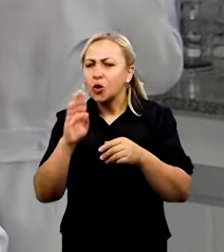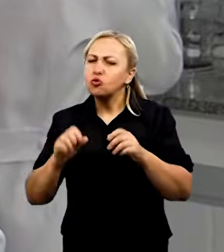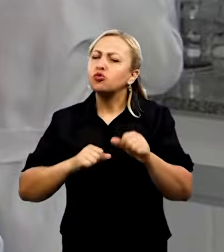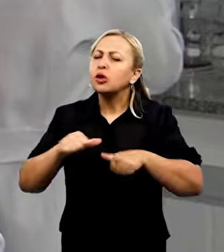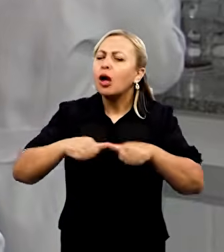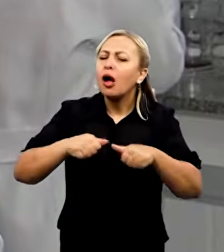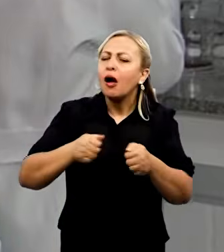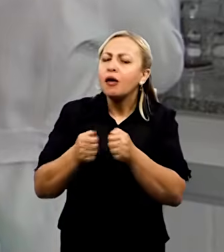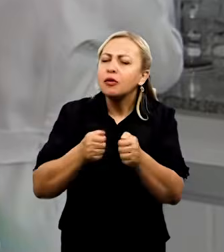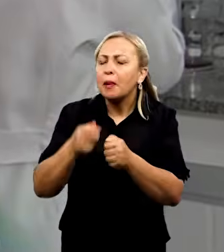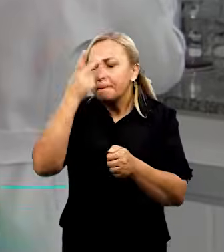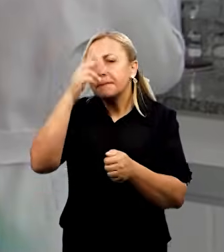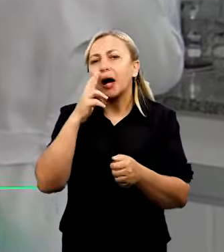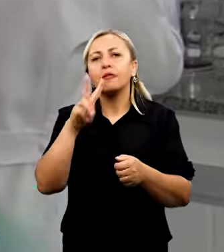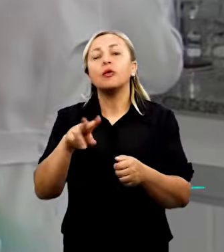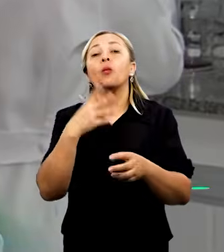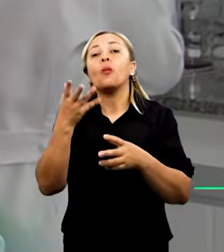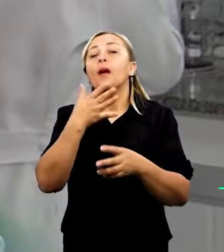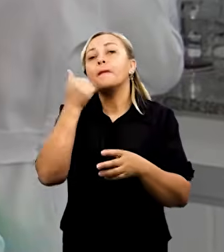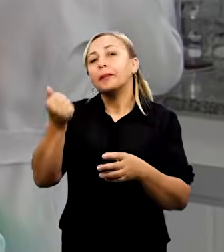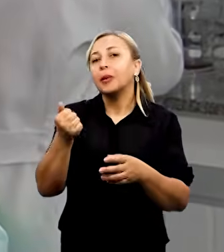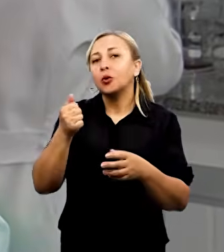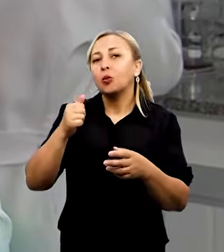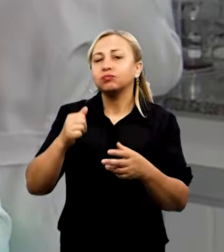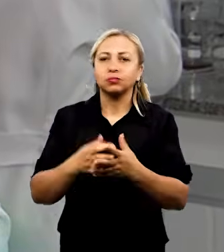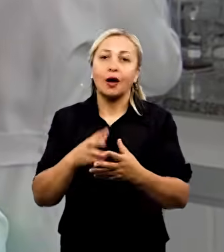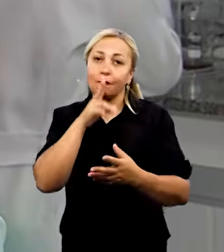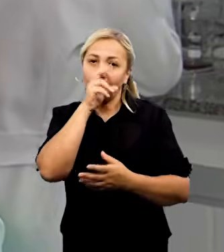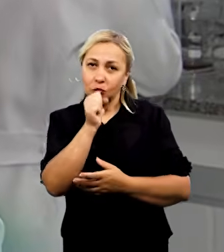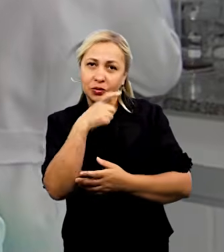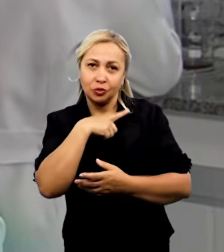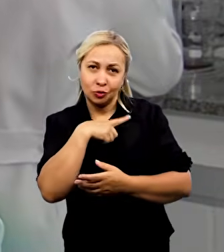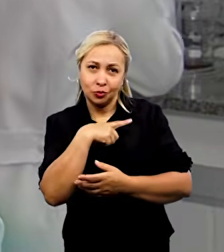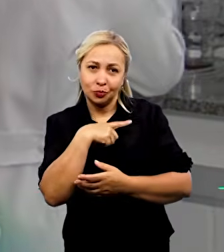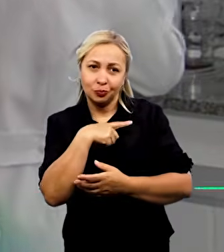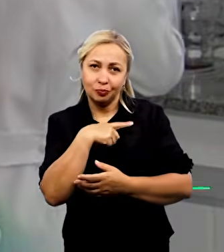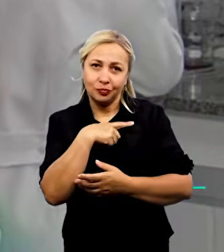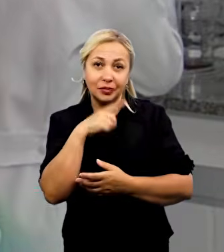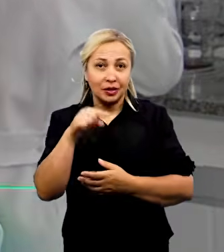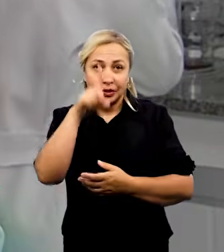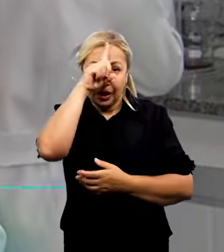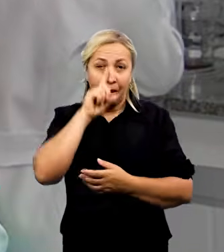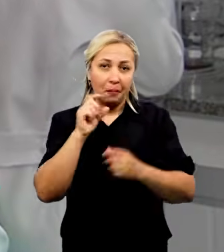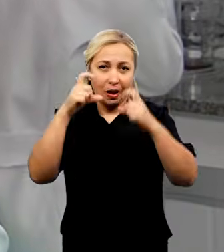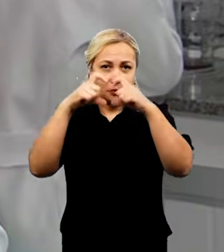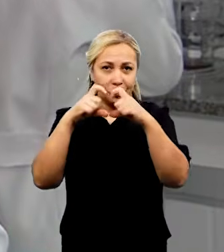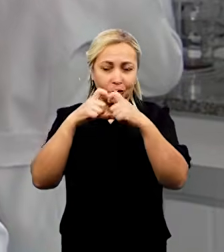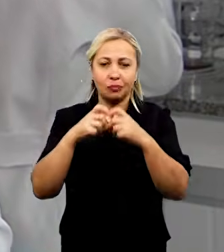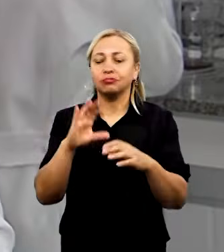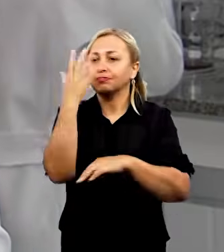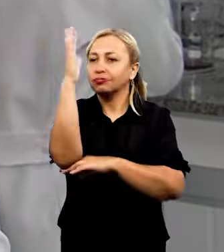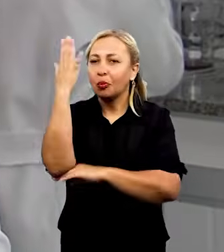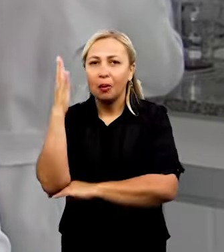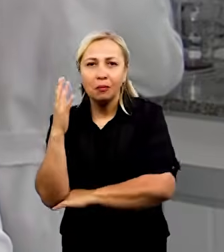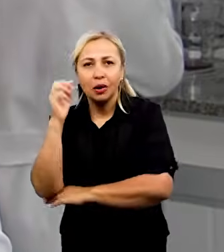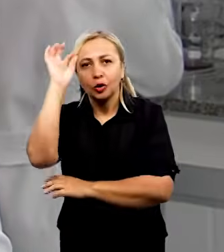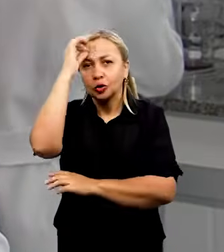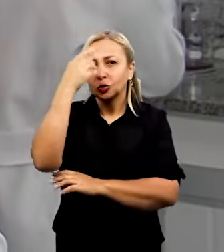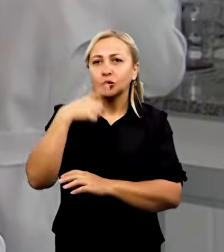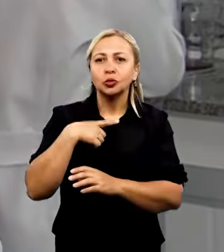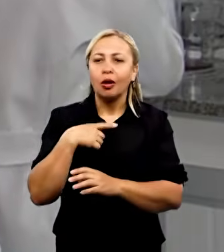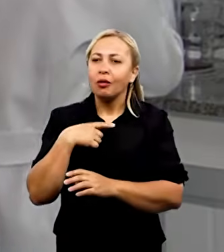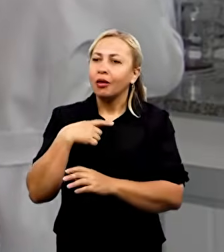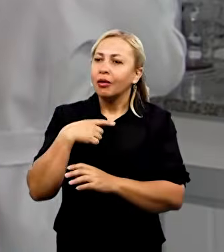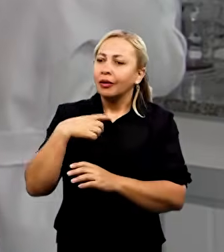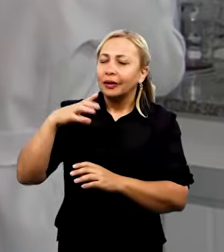para identificar quais seriam esses potenciais. Neste caso, nós temos a mangaba, que é uma planta que